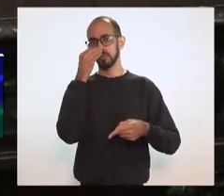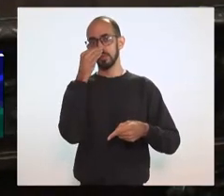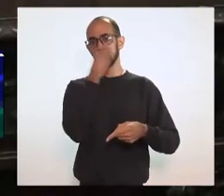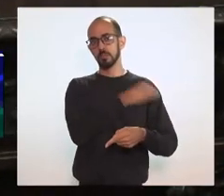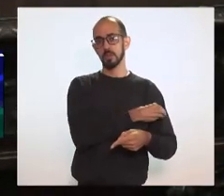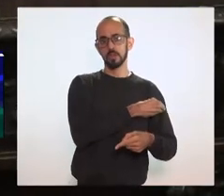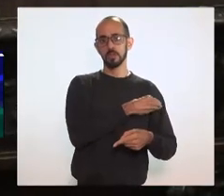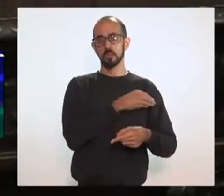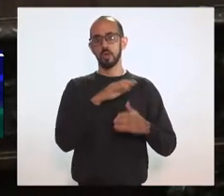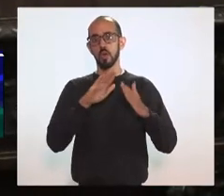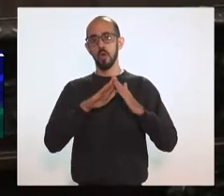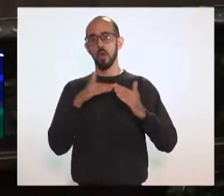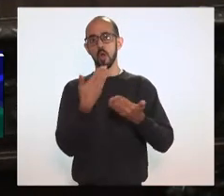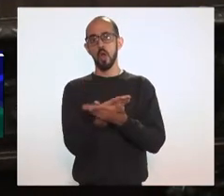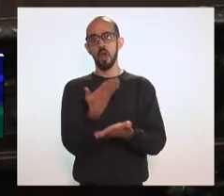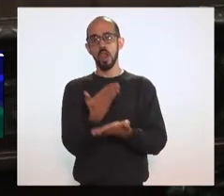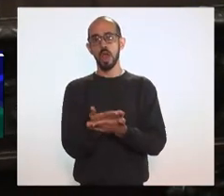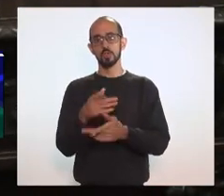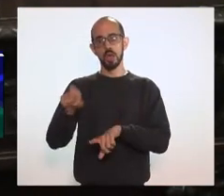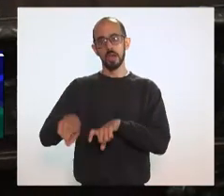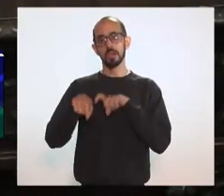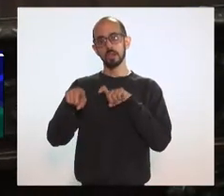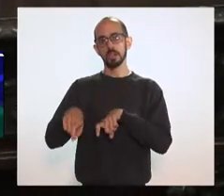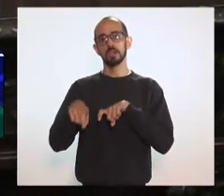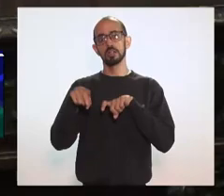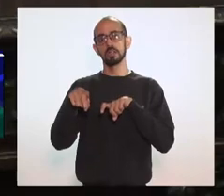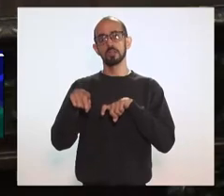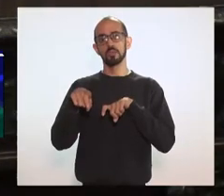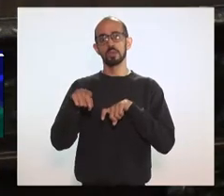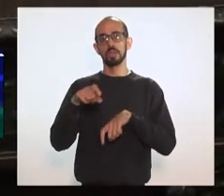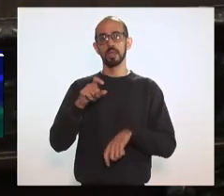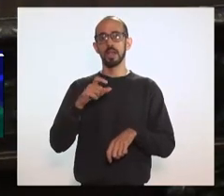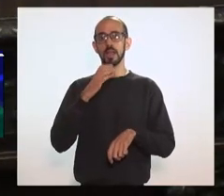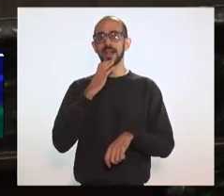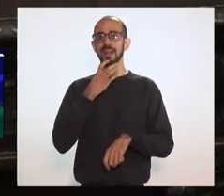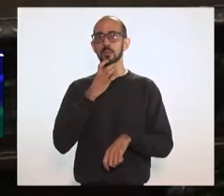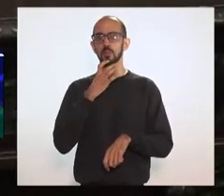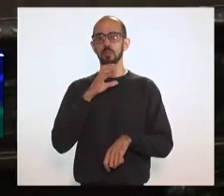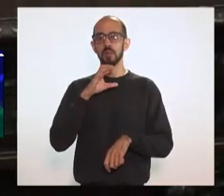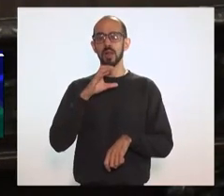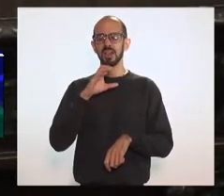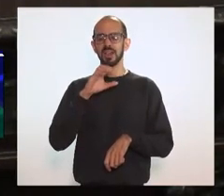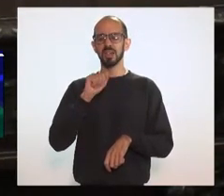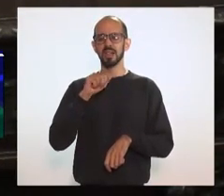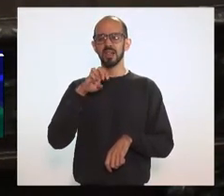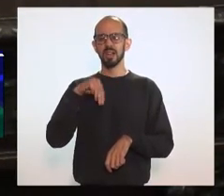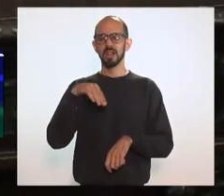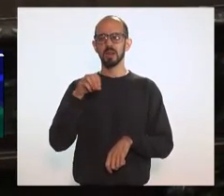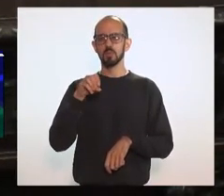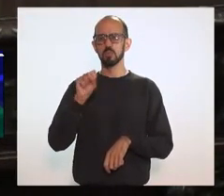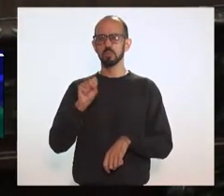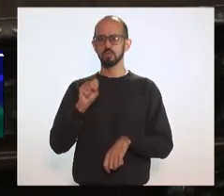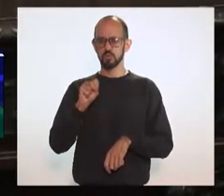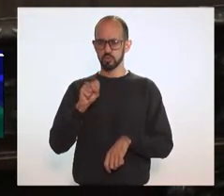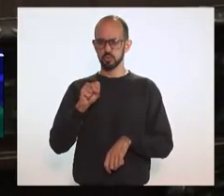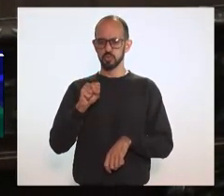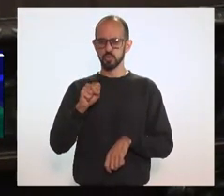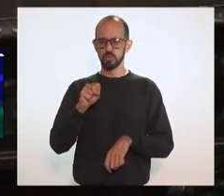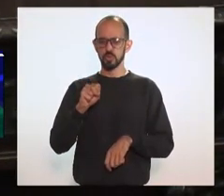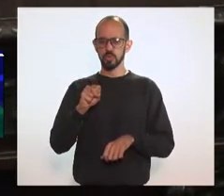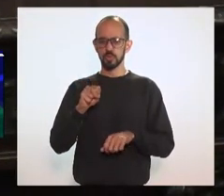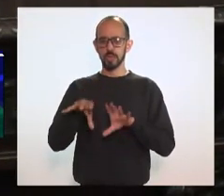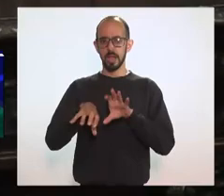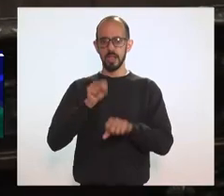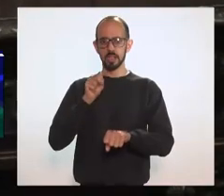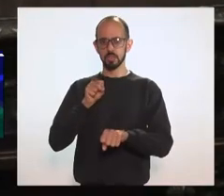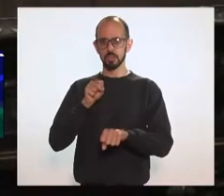Agrícola Antônio Sarlo, no município de Campos dos Goytacazes, referência histórica da formação de técnicos agrícolas do